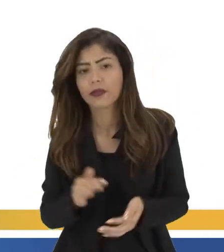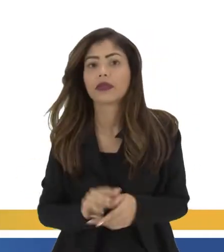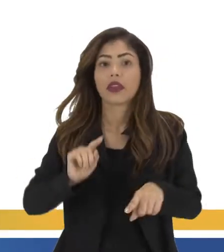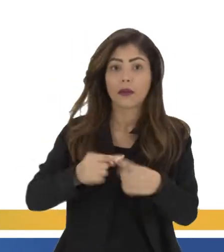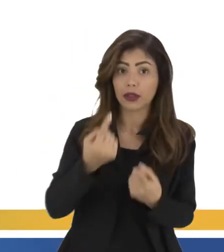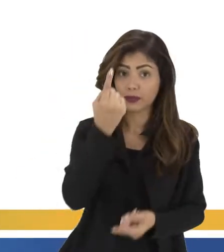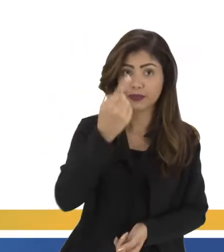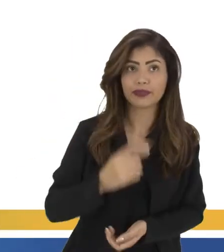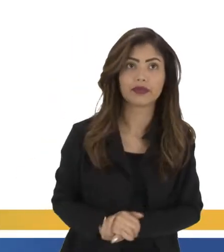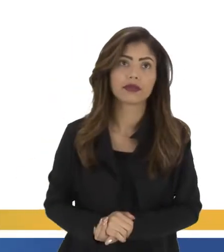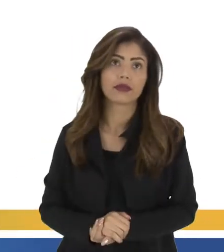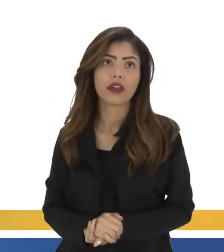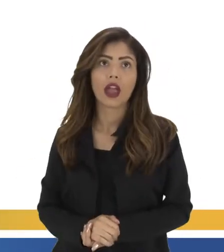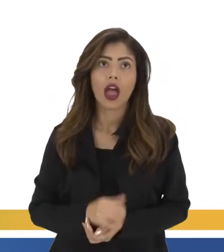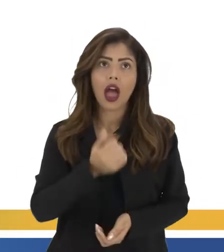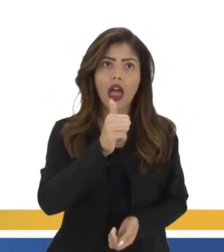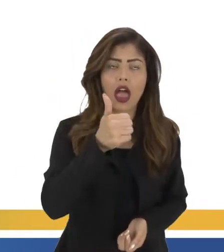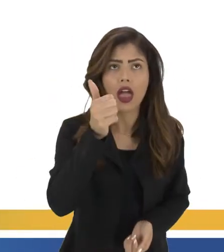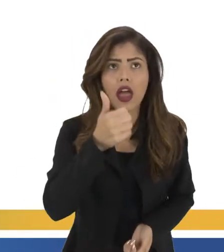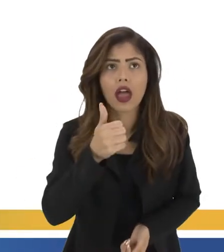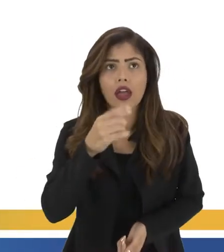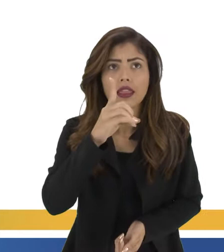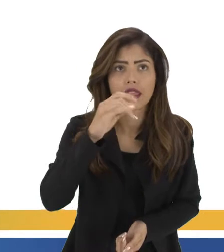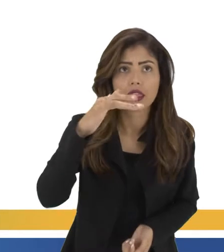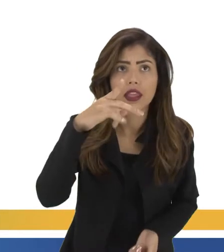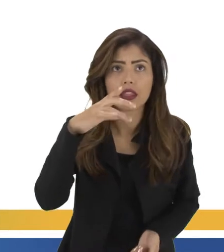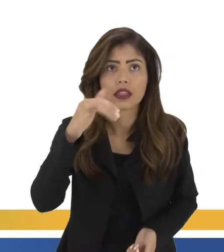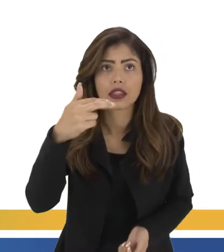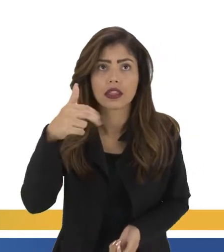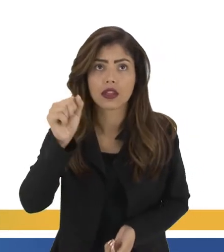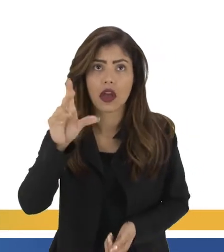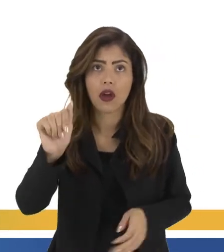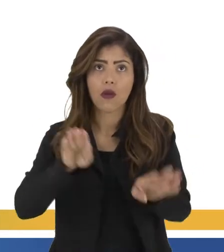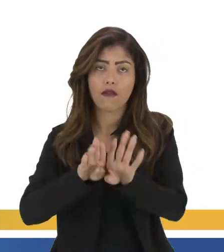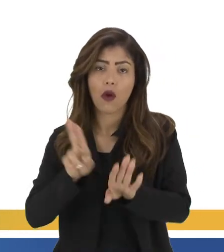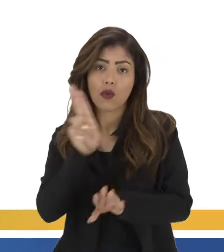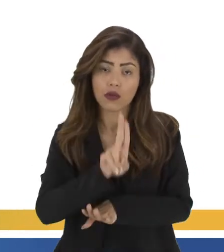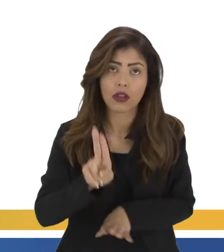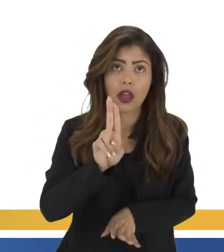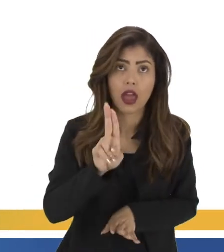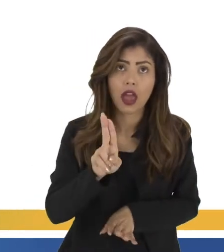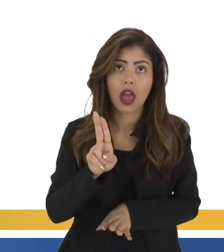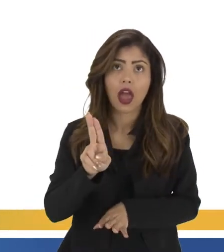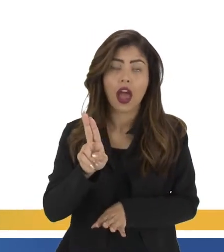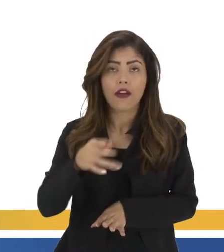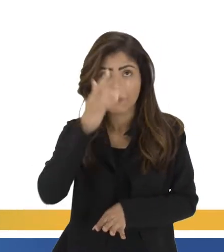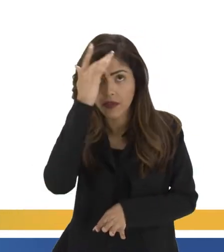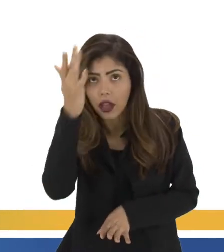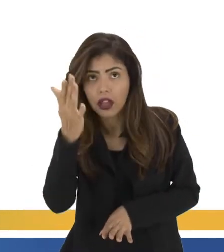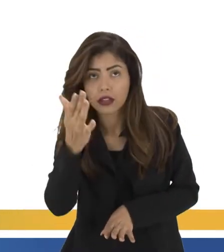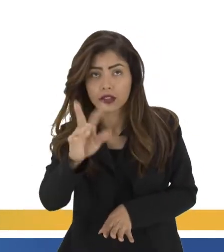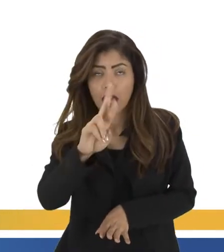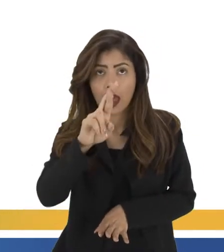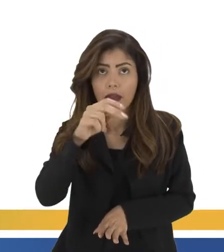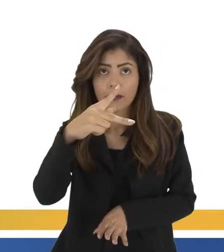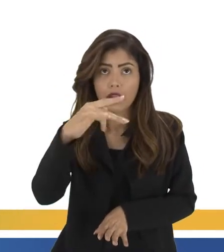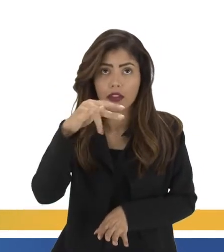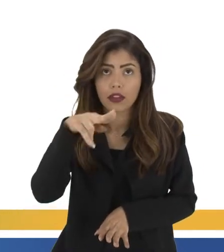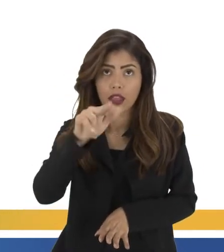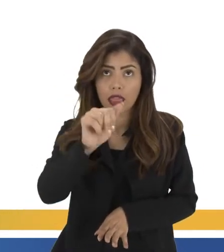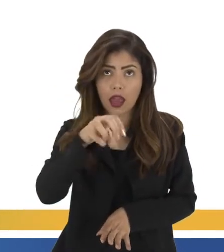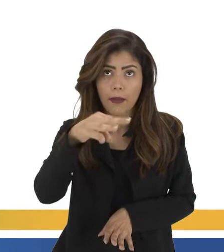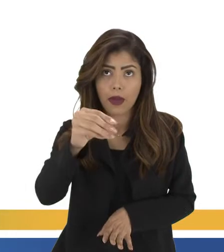caso. Decisões que foram tomadas repentinamente, espontaneamente, ou ações que não